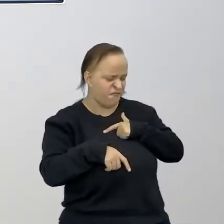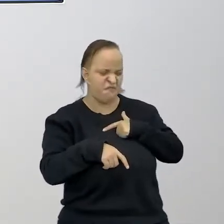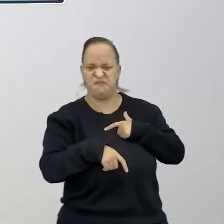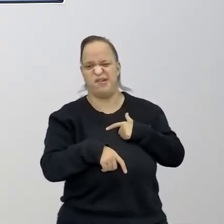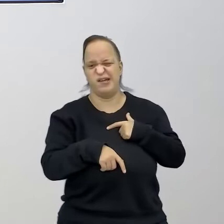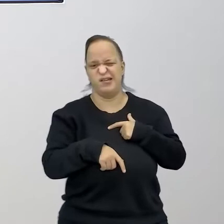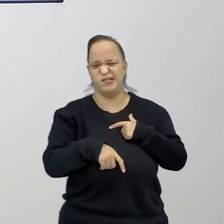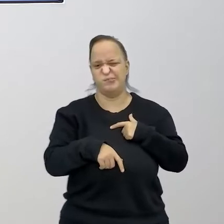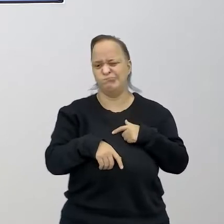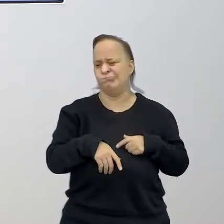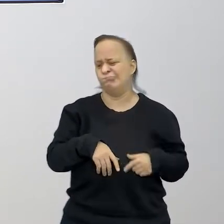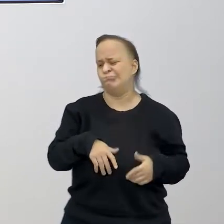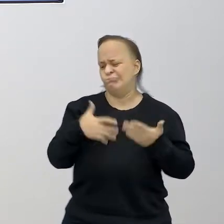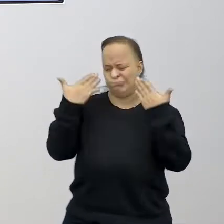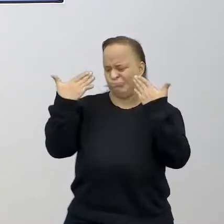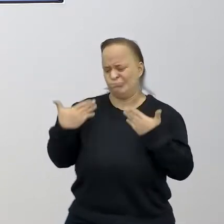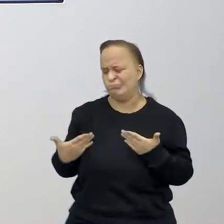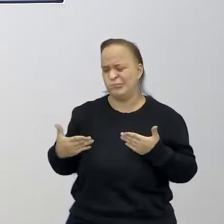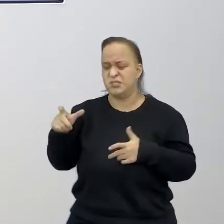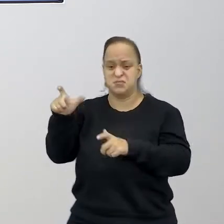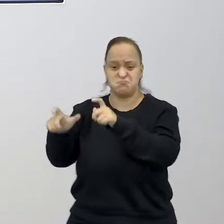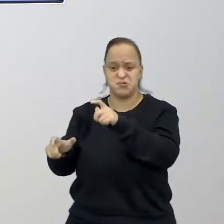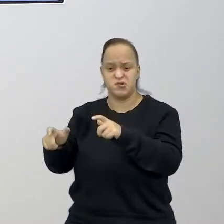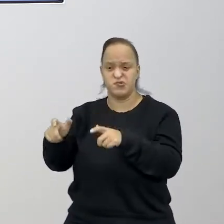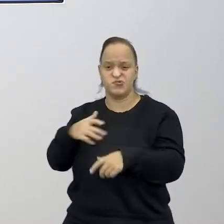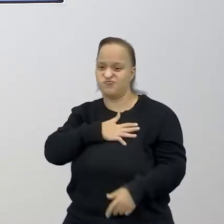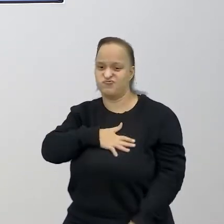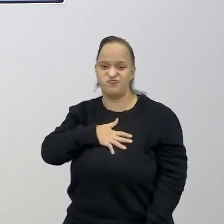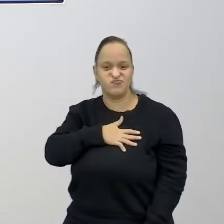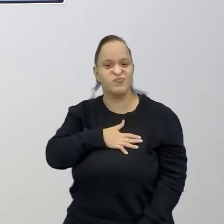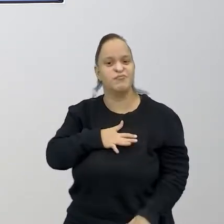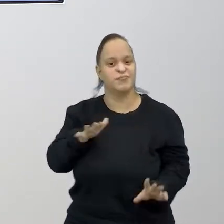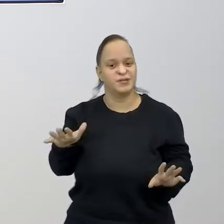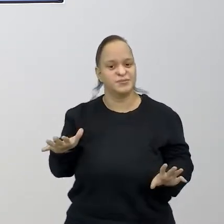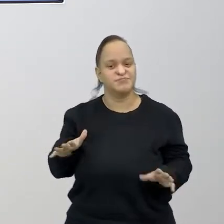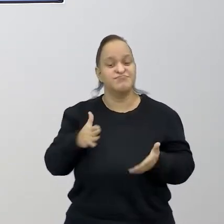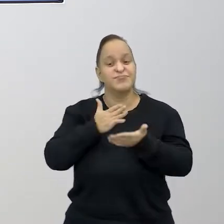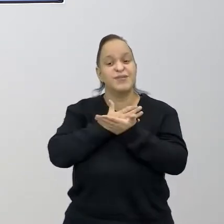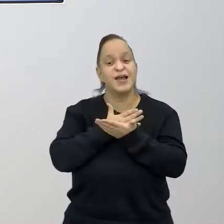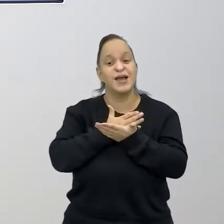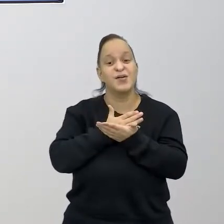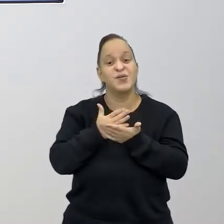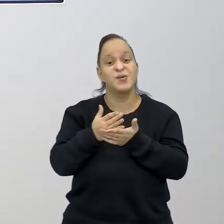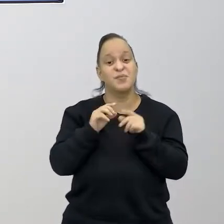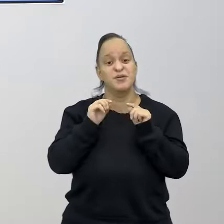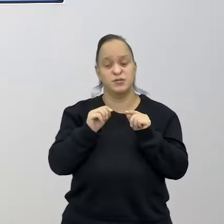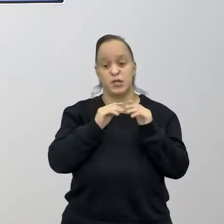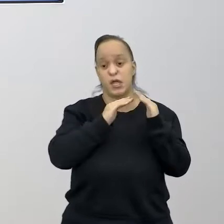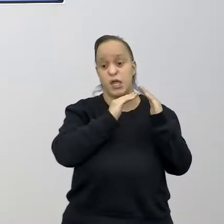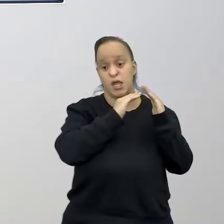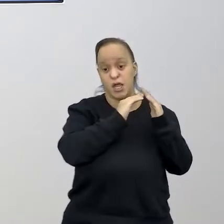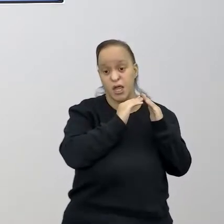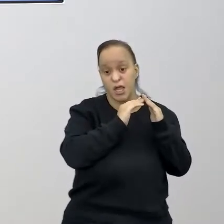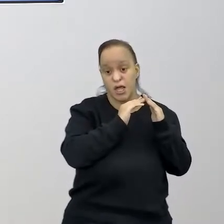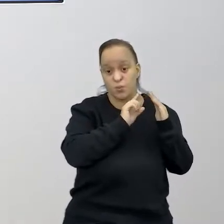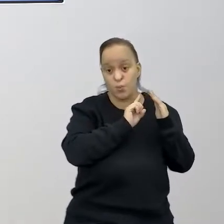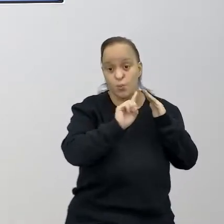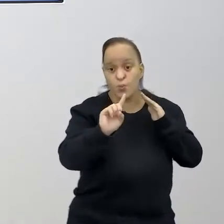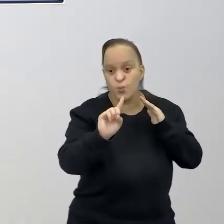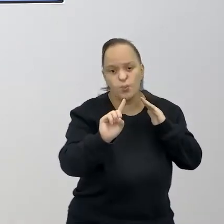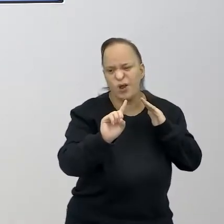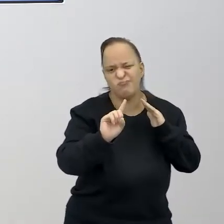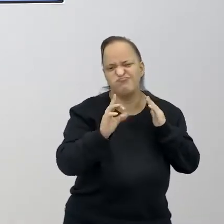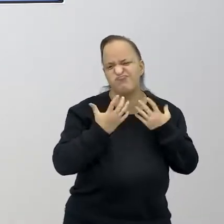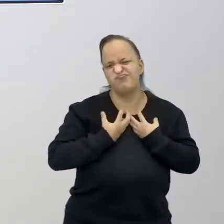ninguém gosta de mim. E aí começa a entrar num processo onde as pessoas acabam não querendo sair de casa, não querendo